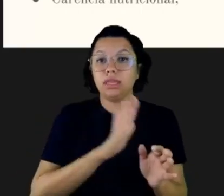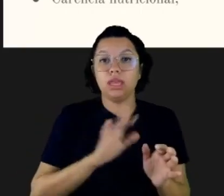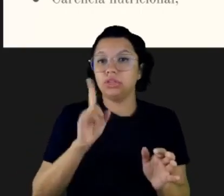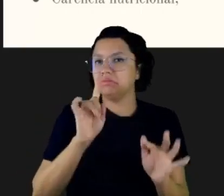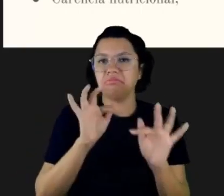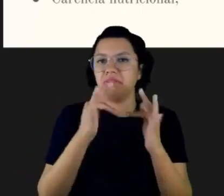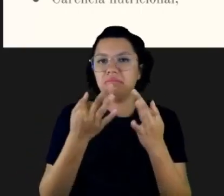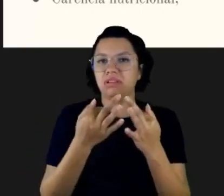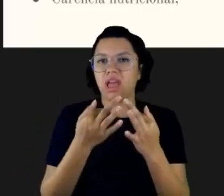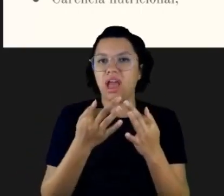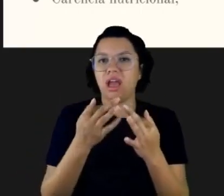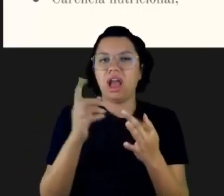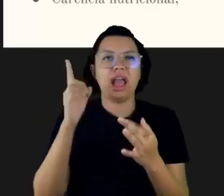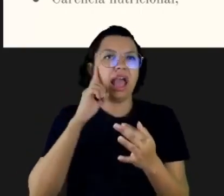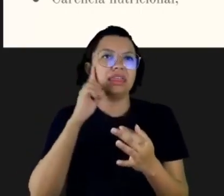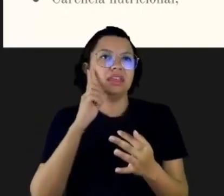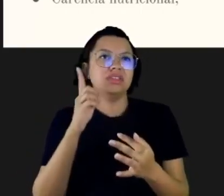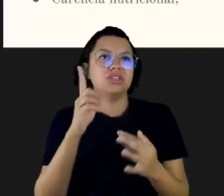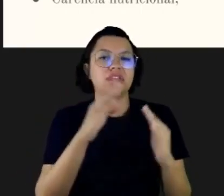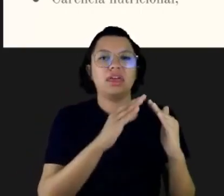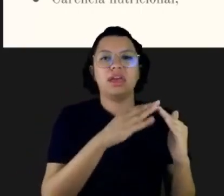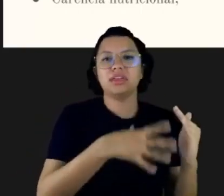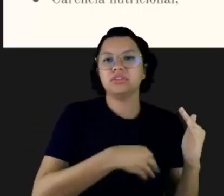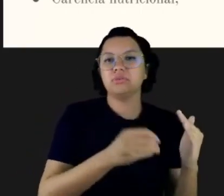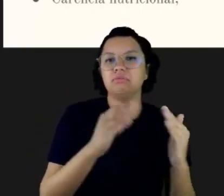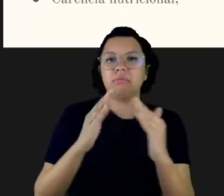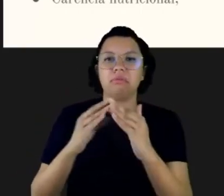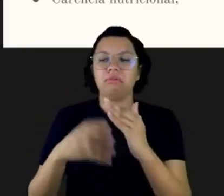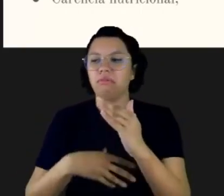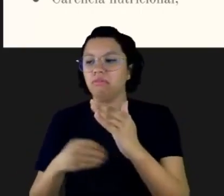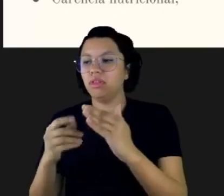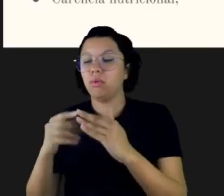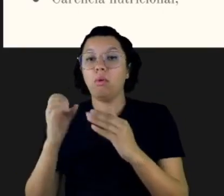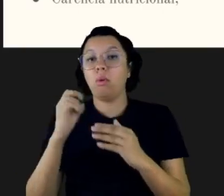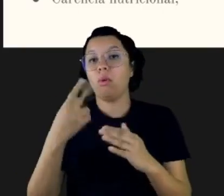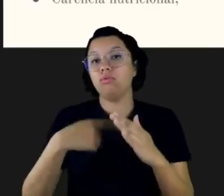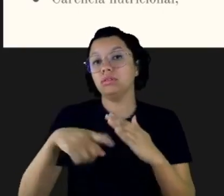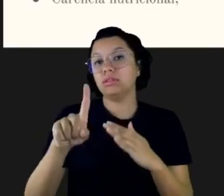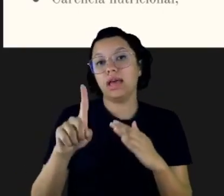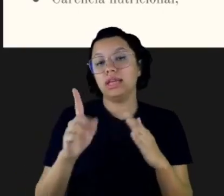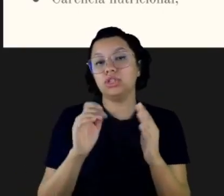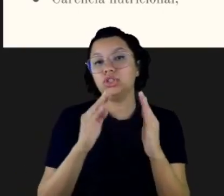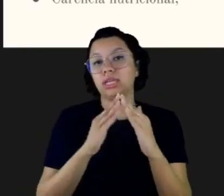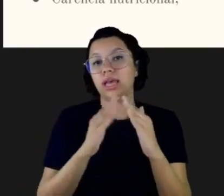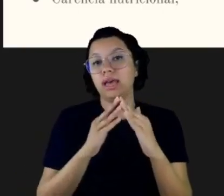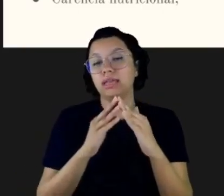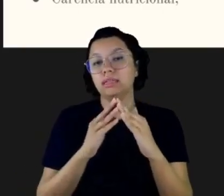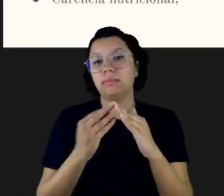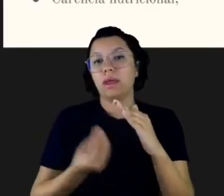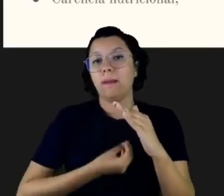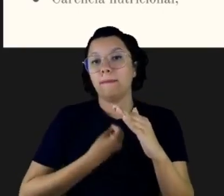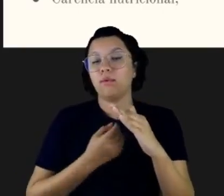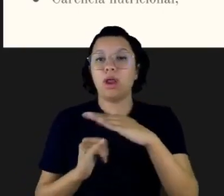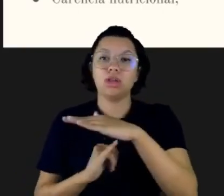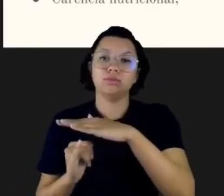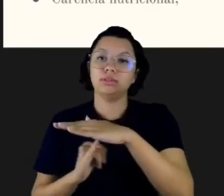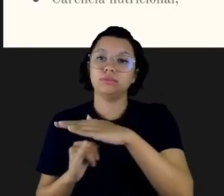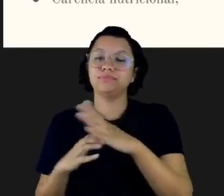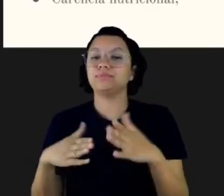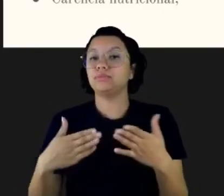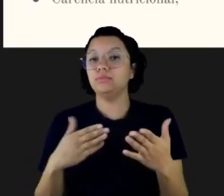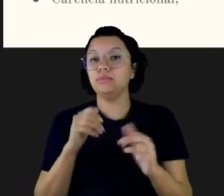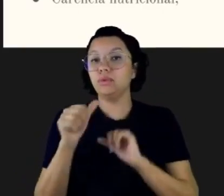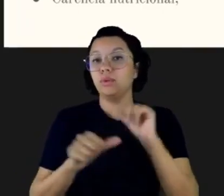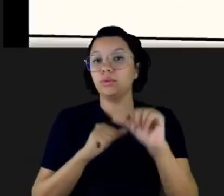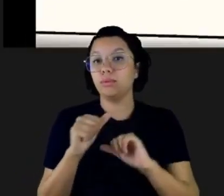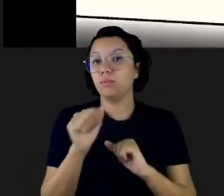filho, ou sai da sua casa para morar numa instituição. Quando muda o ambiente, é comum apresentar esse